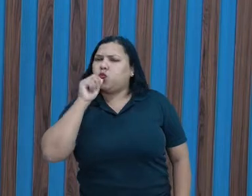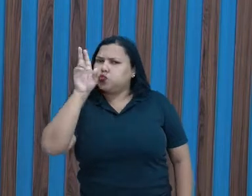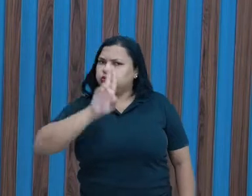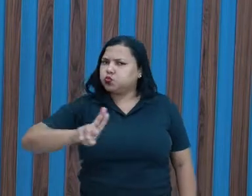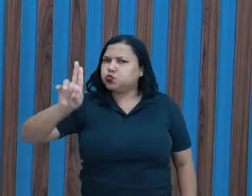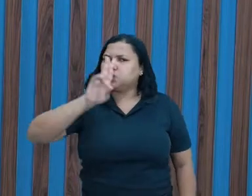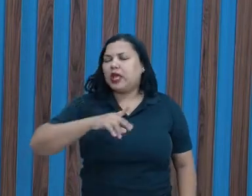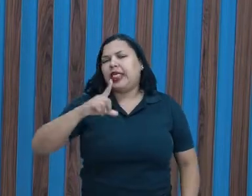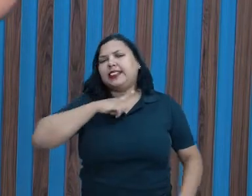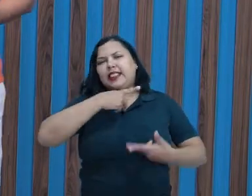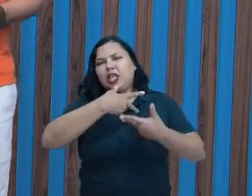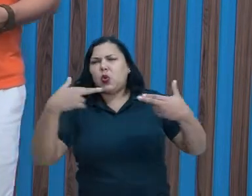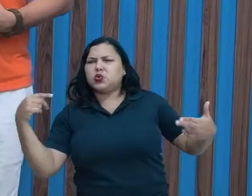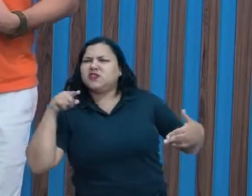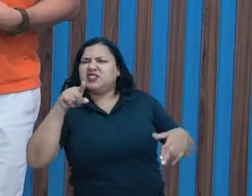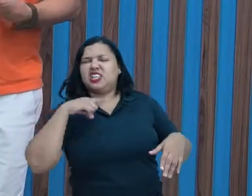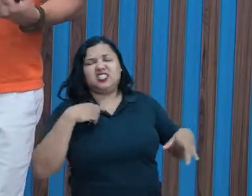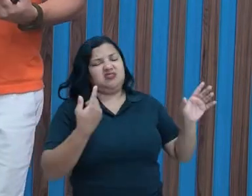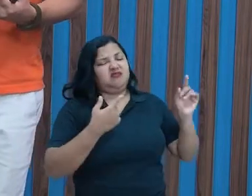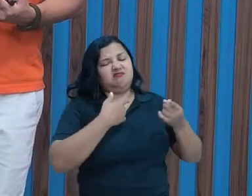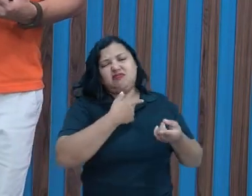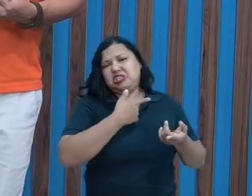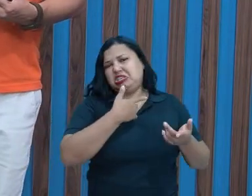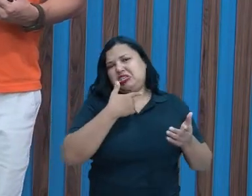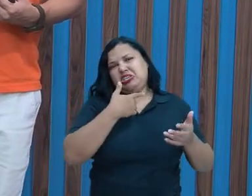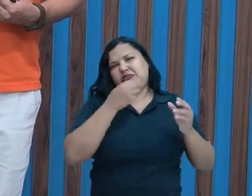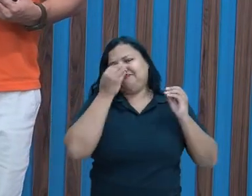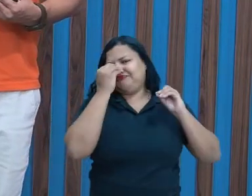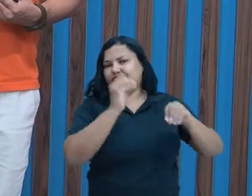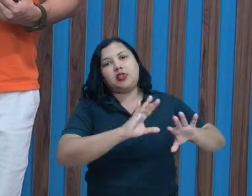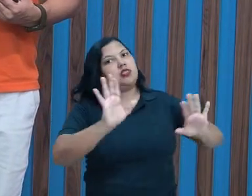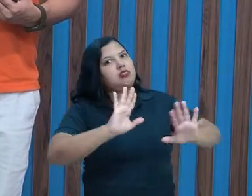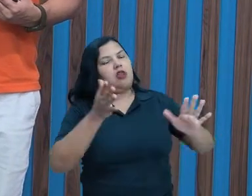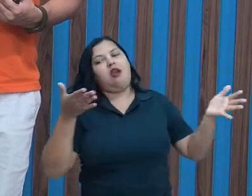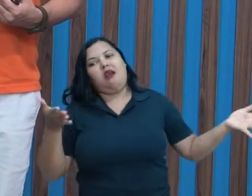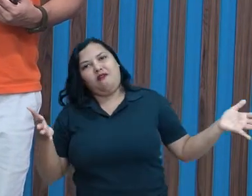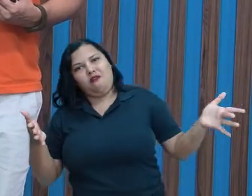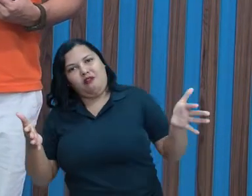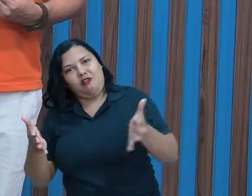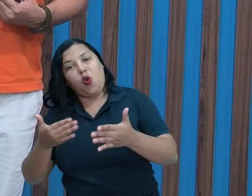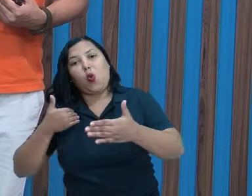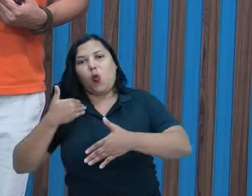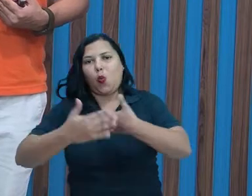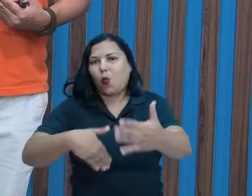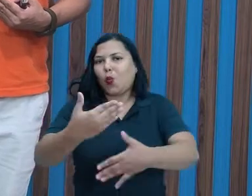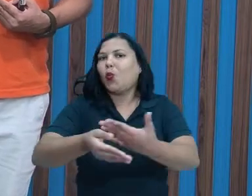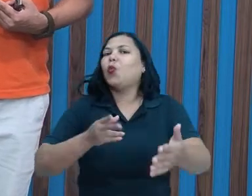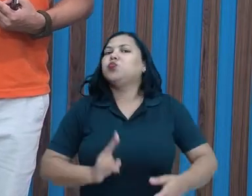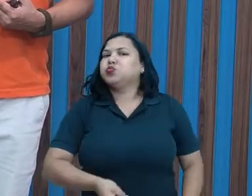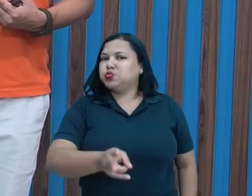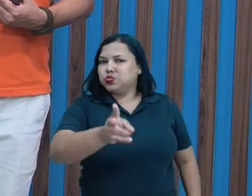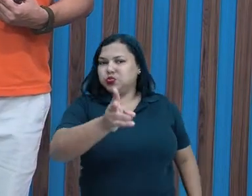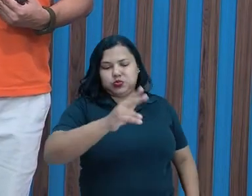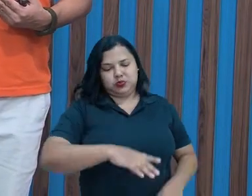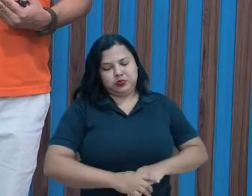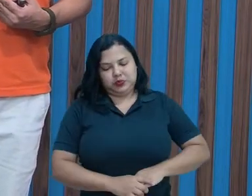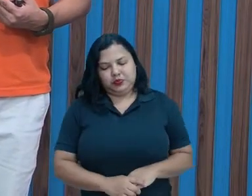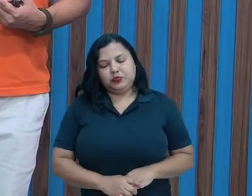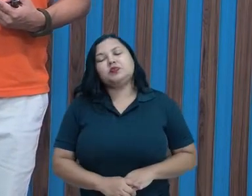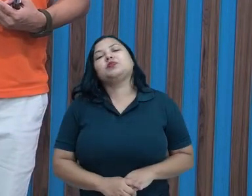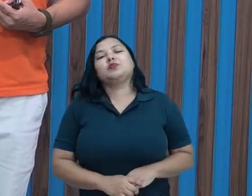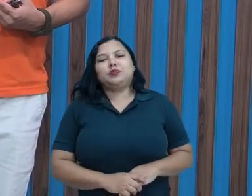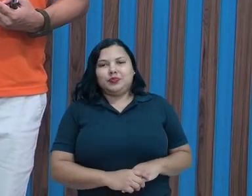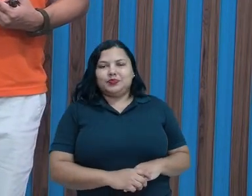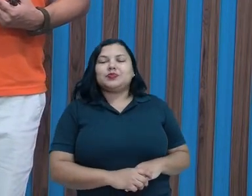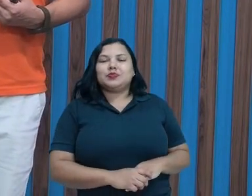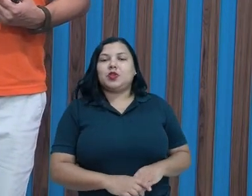você achava que ia ficar ultrapassada, não está, apenas apareceu, despertou um veículo a mais, uma